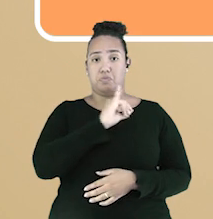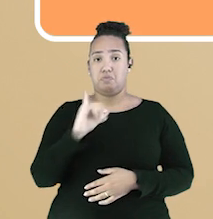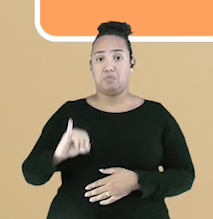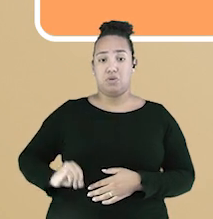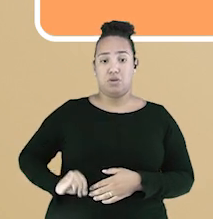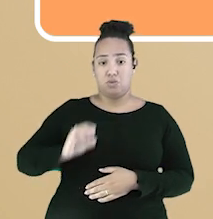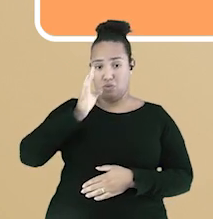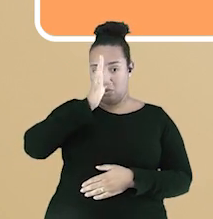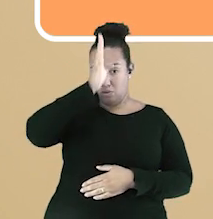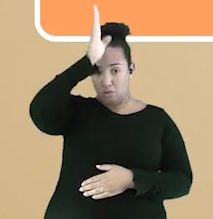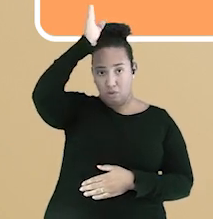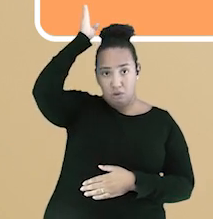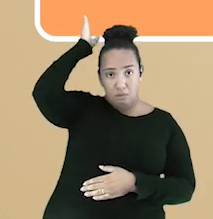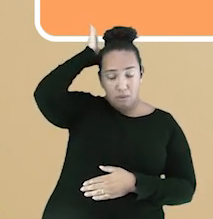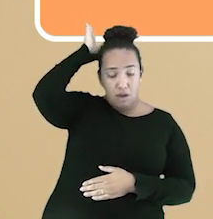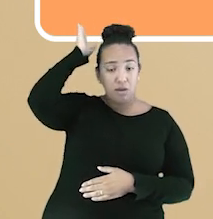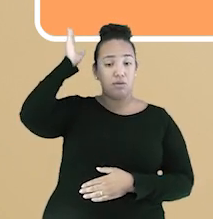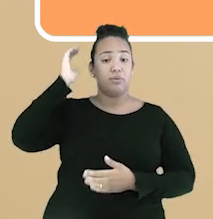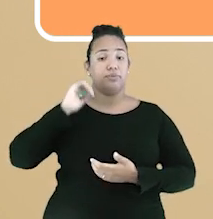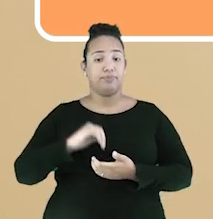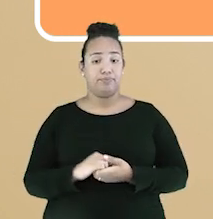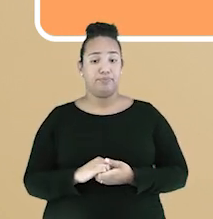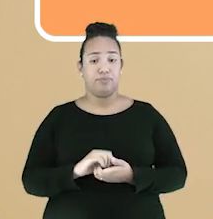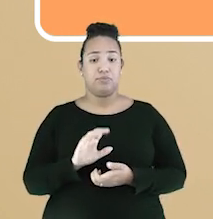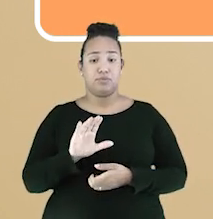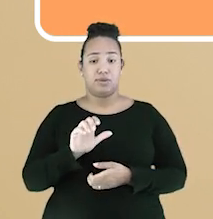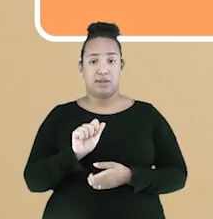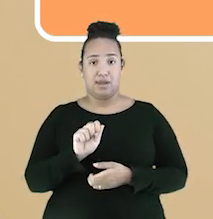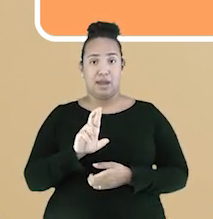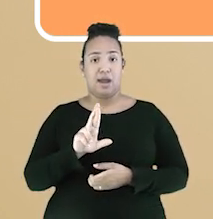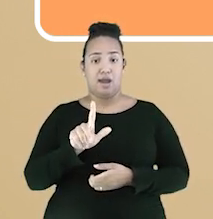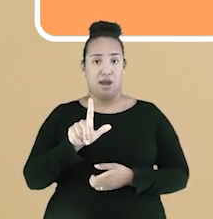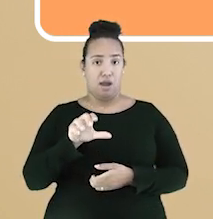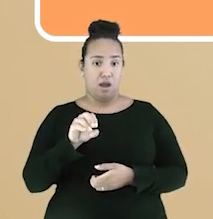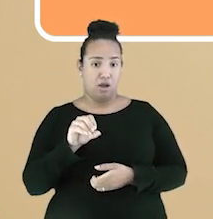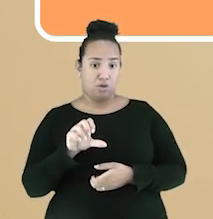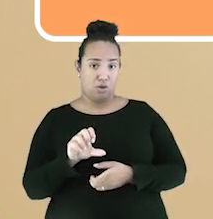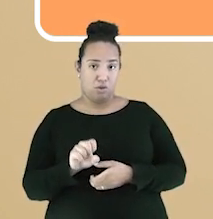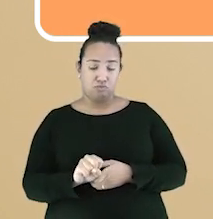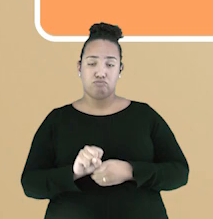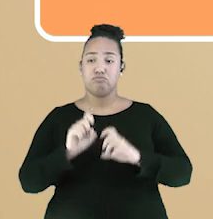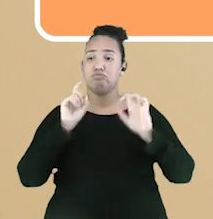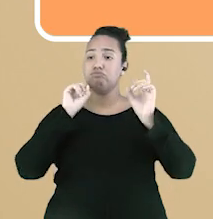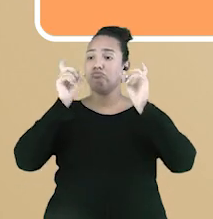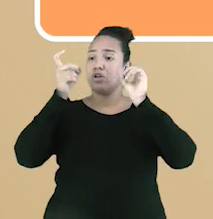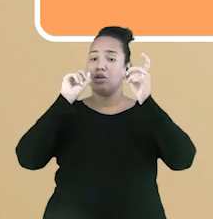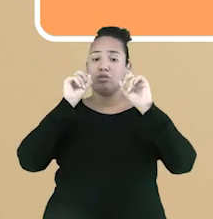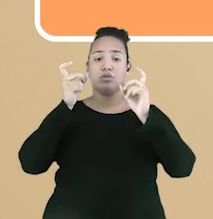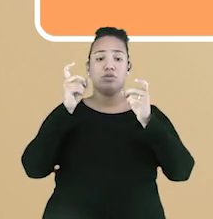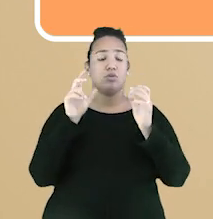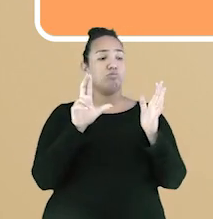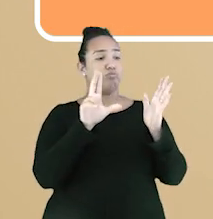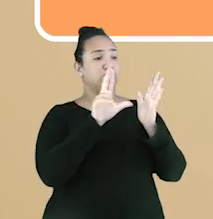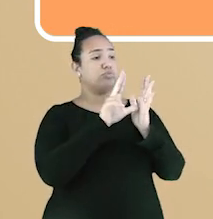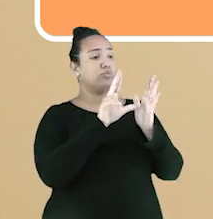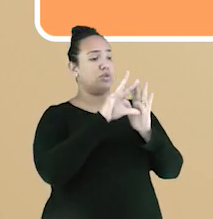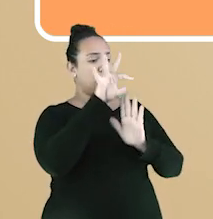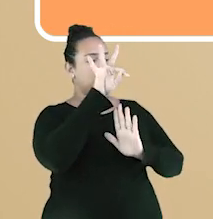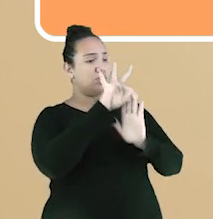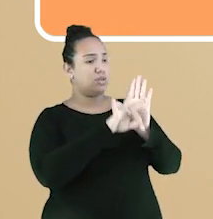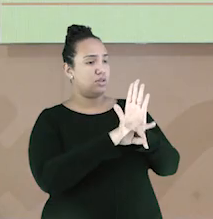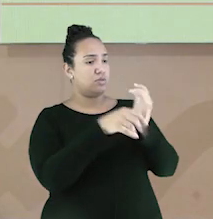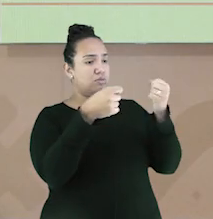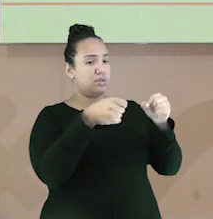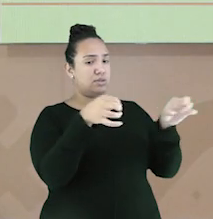Sacro Império Romano-Germânico, Carlos V, convocou uma assembleia para que Lutero negasse suas